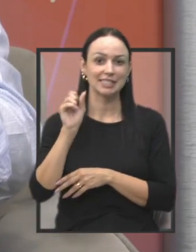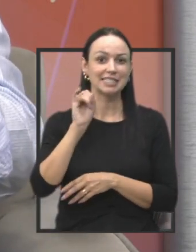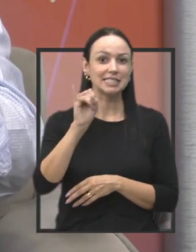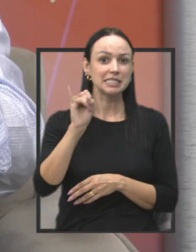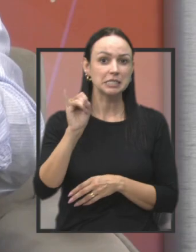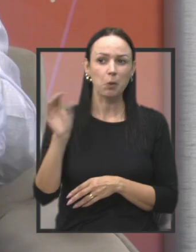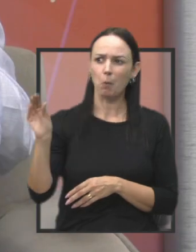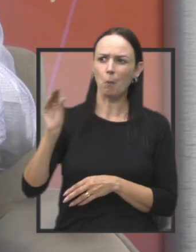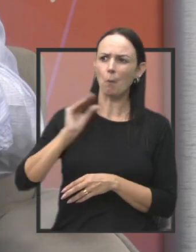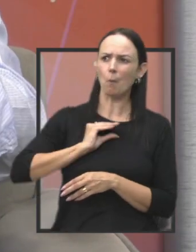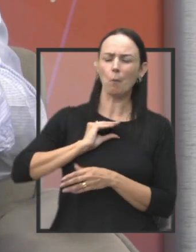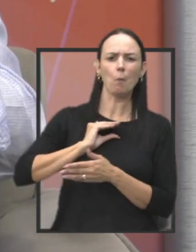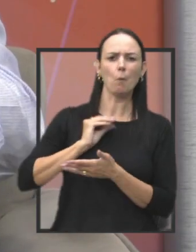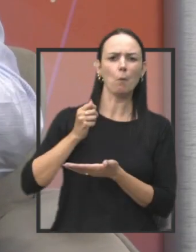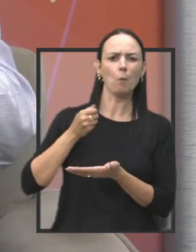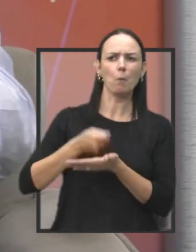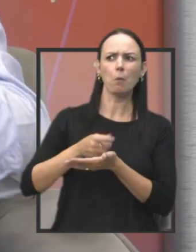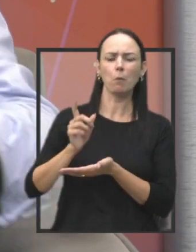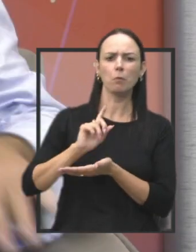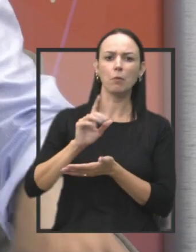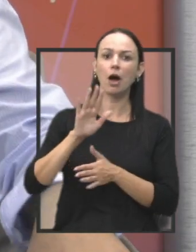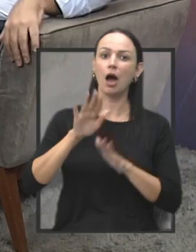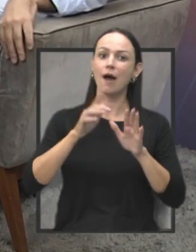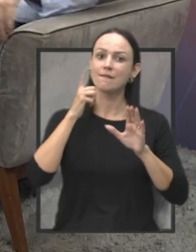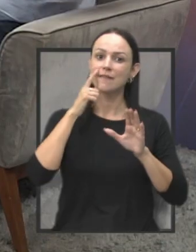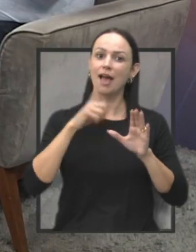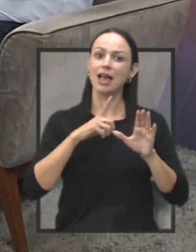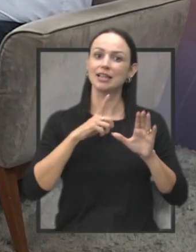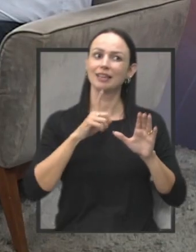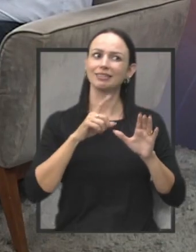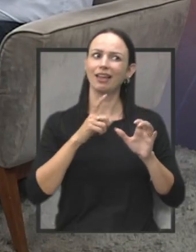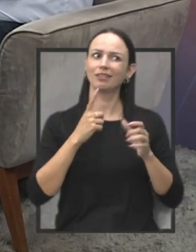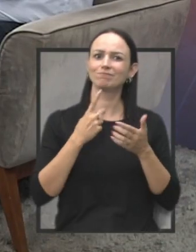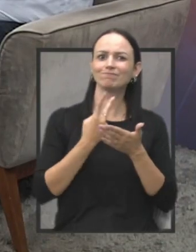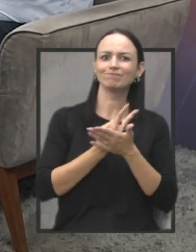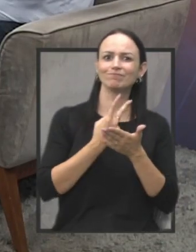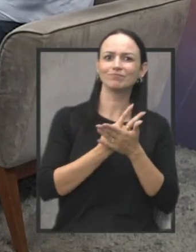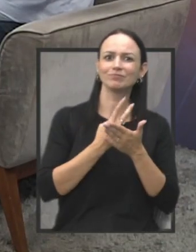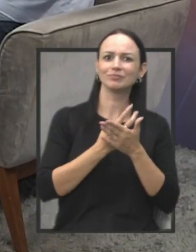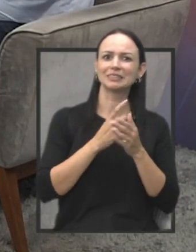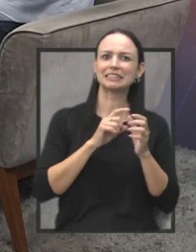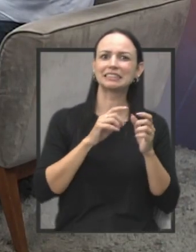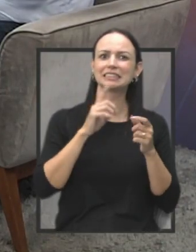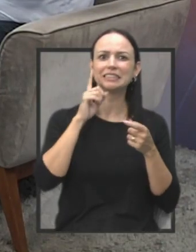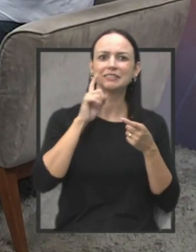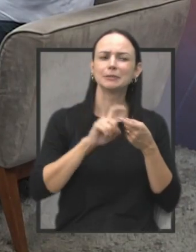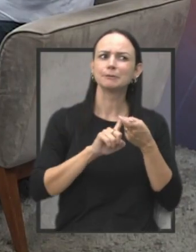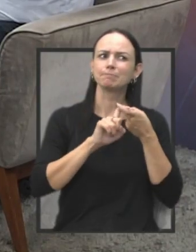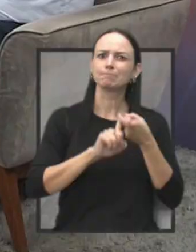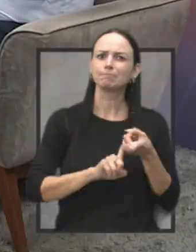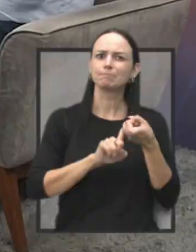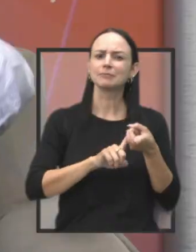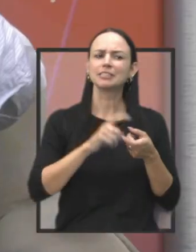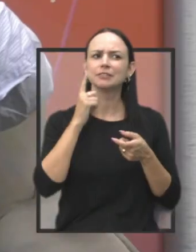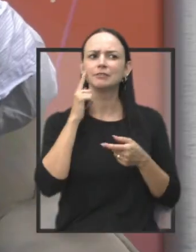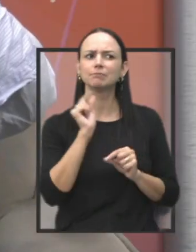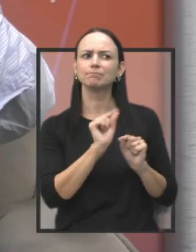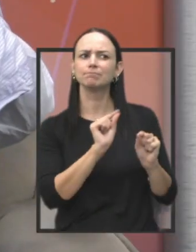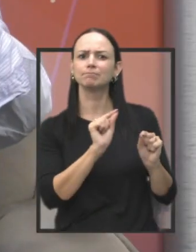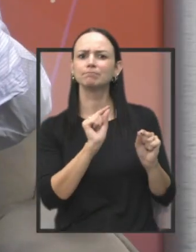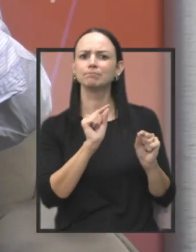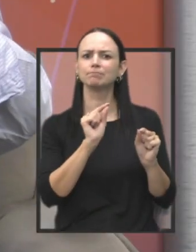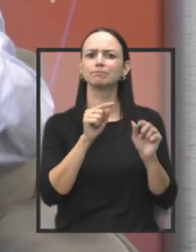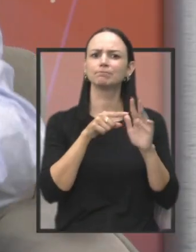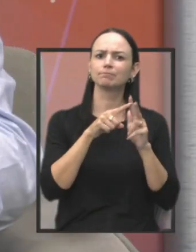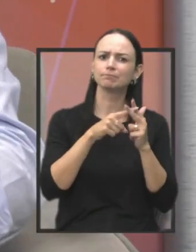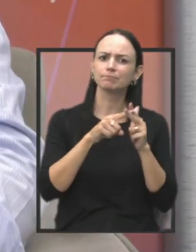fique atento porque pode ter alguma pendênciazinha. Alguma pendência para ajustar. Para ajustar e aí, né, ajustando, o